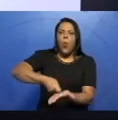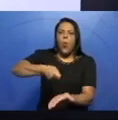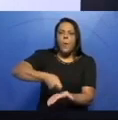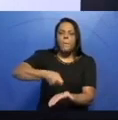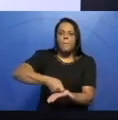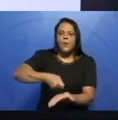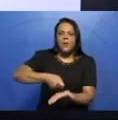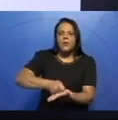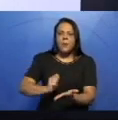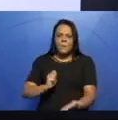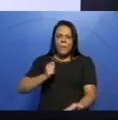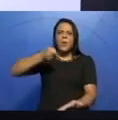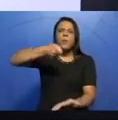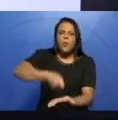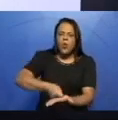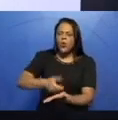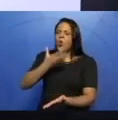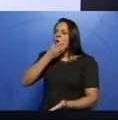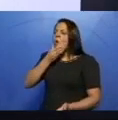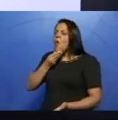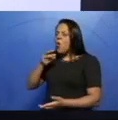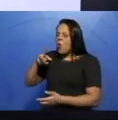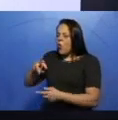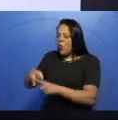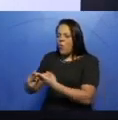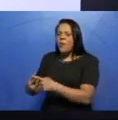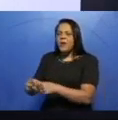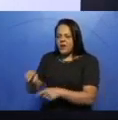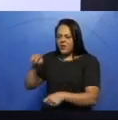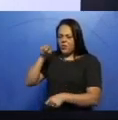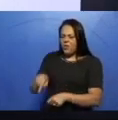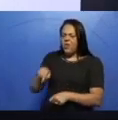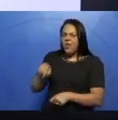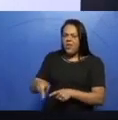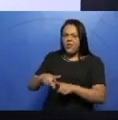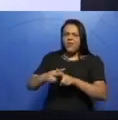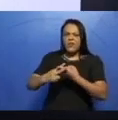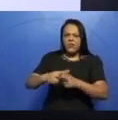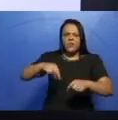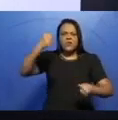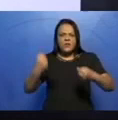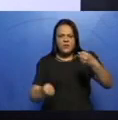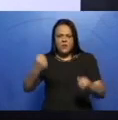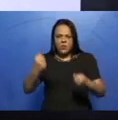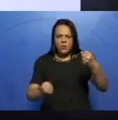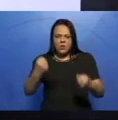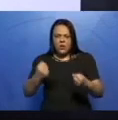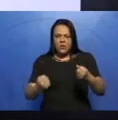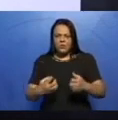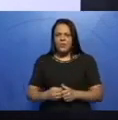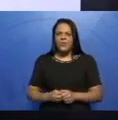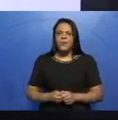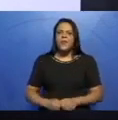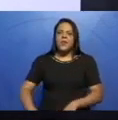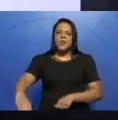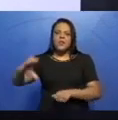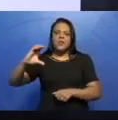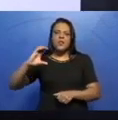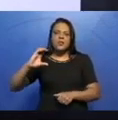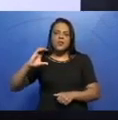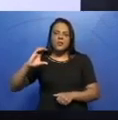já está impondo uma obrigatoriedade, que ele precisa, é necessário que conserte o carro dele. E na